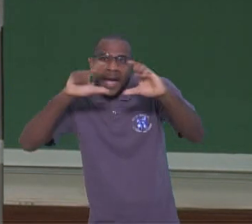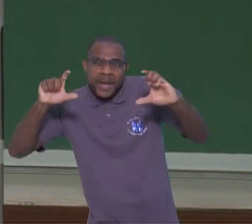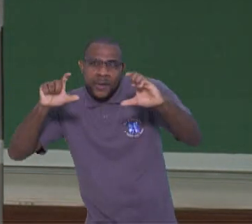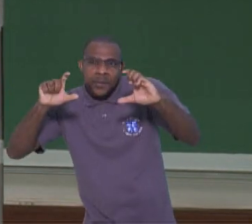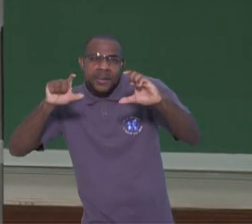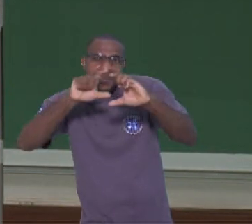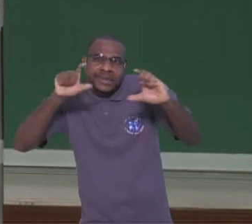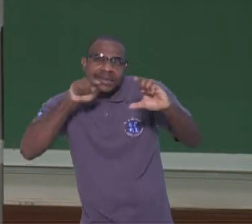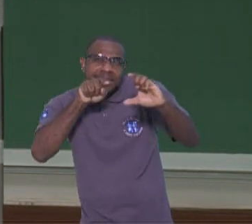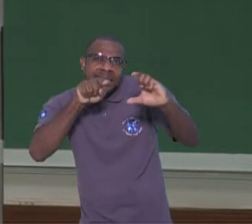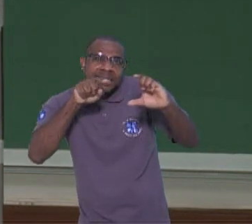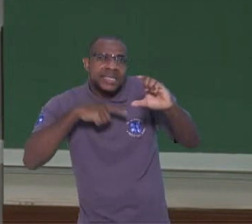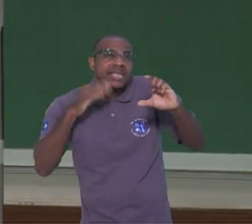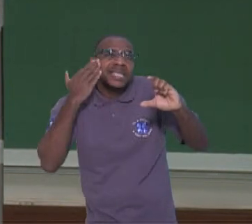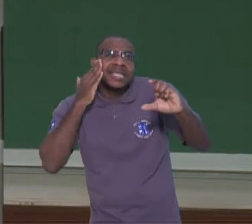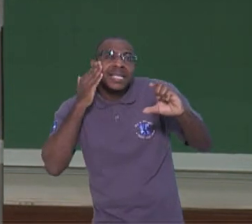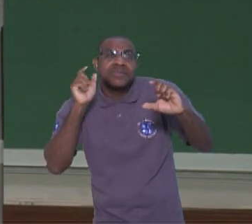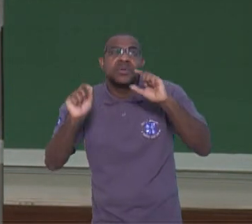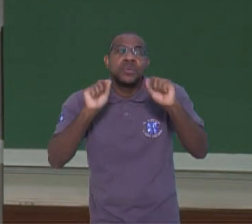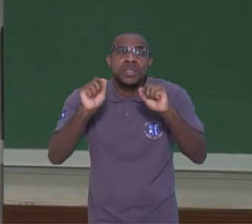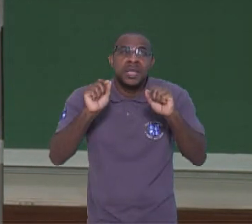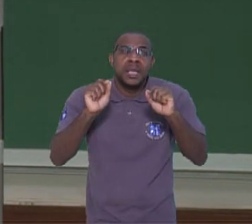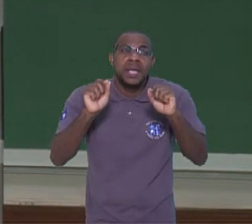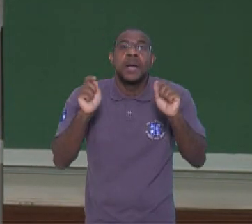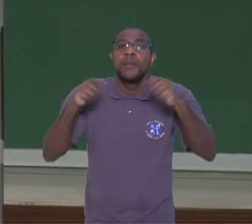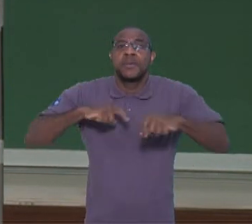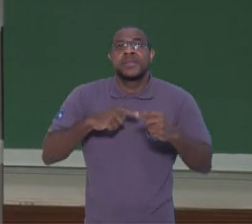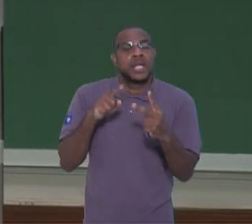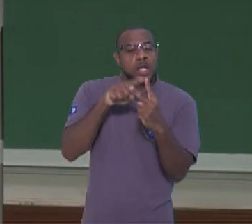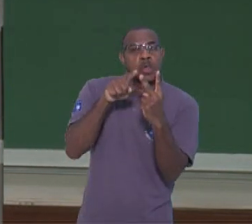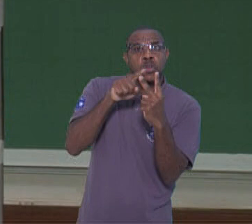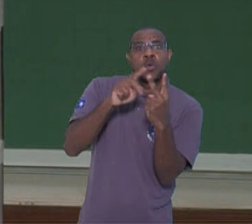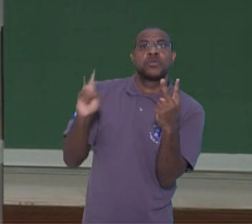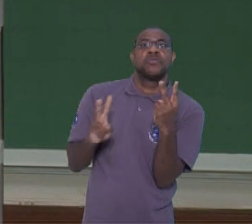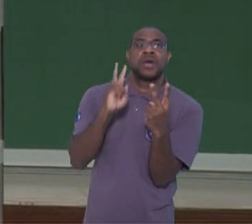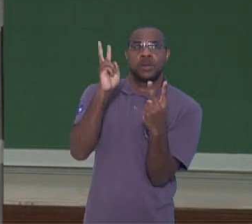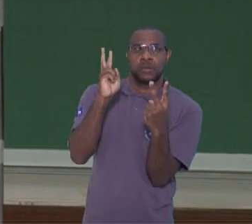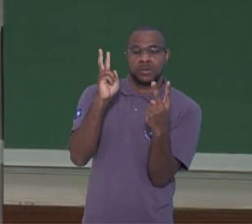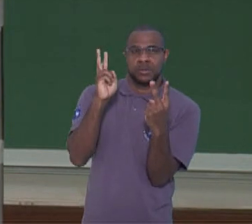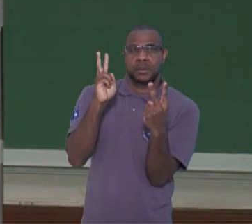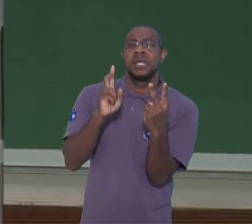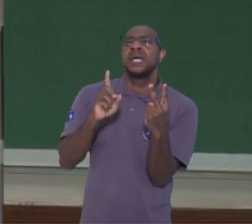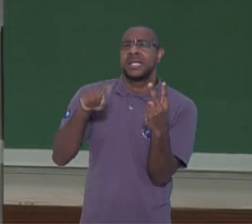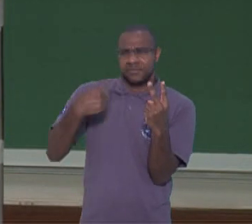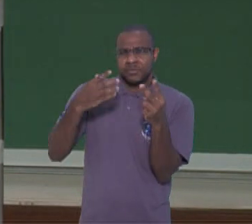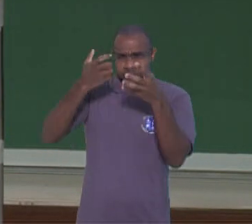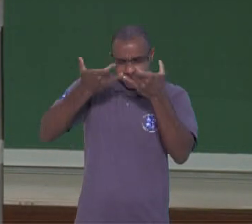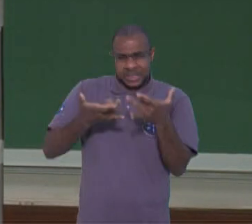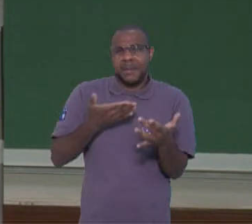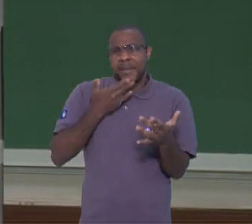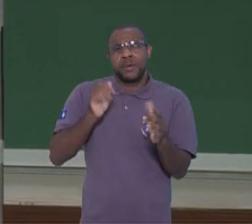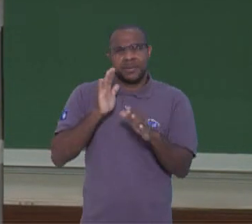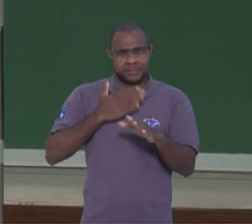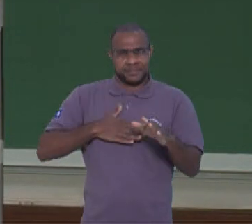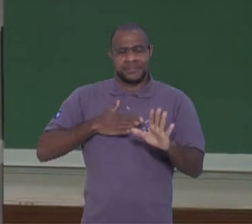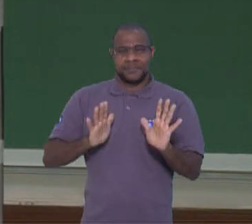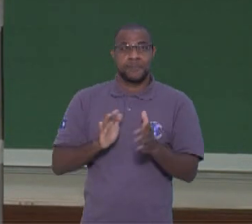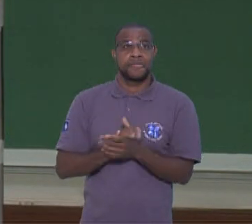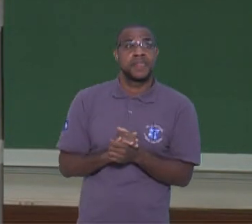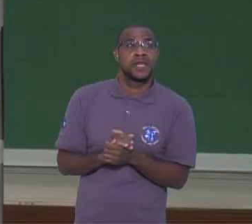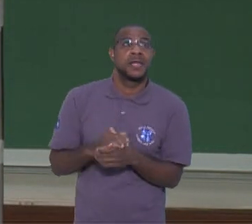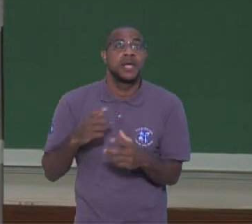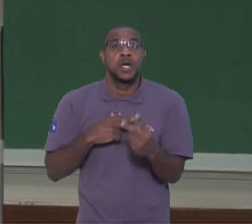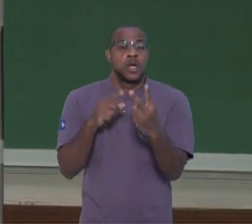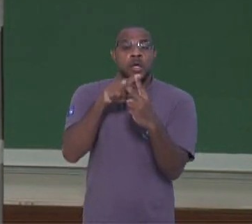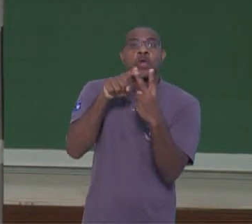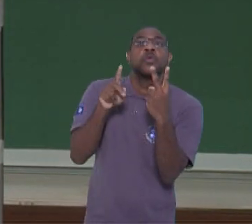ali, ela subentende que a tela pode ter esses dois valores, tá? Futuramente nós vamos falar melhor sobre isso, tá? Então, quando